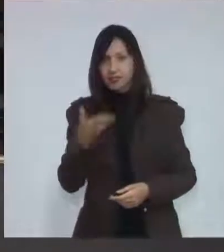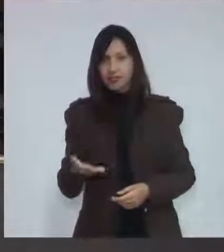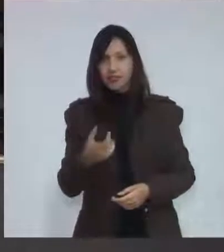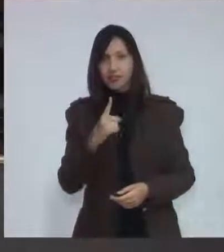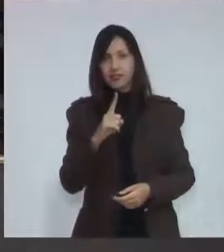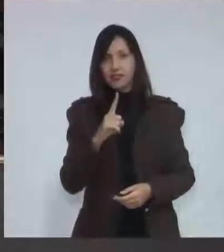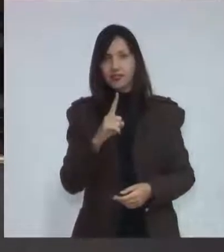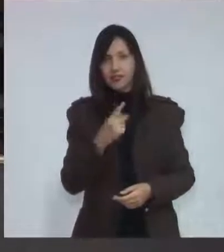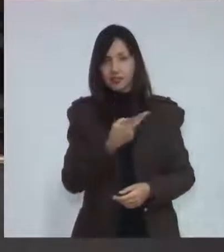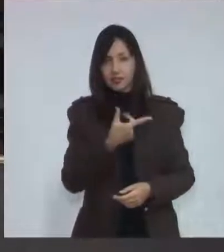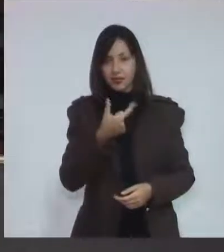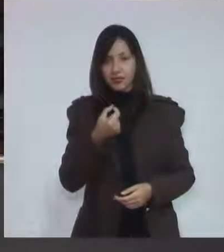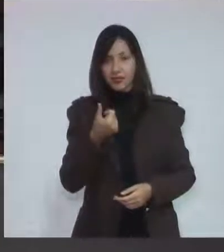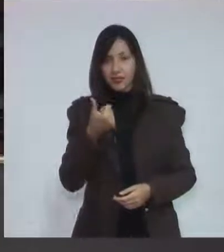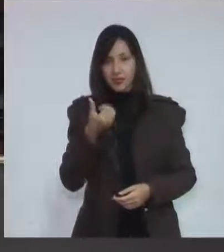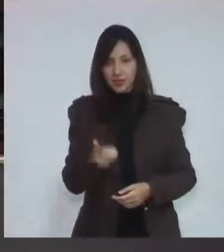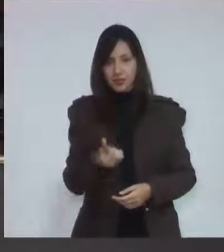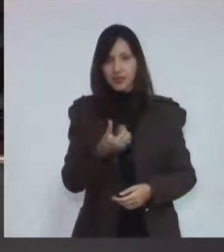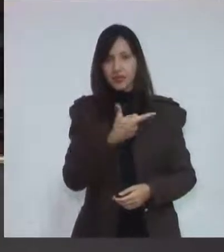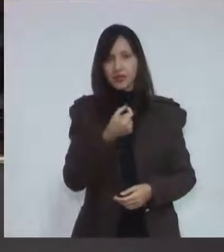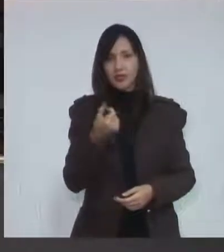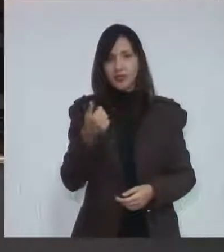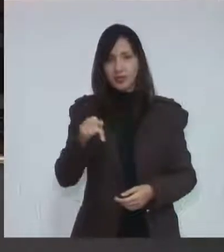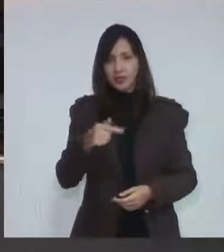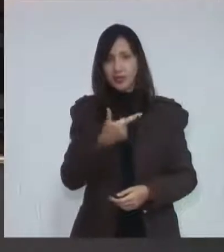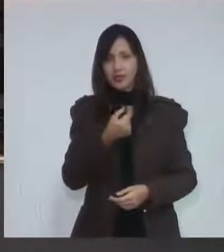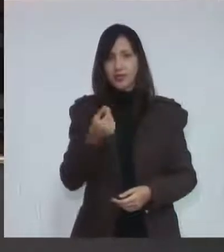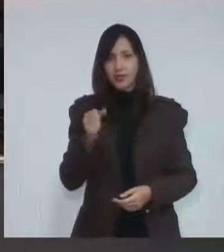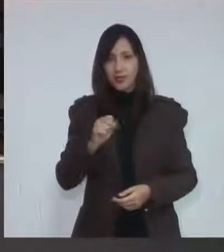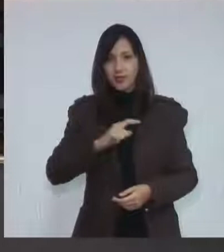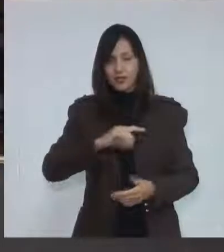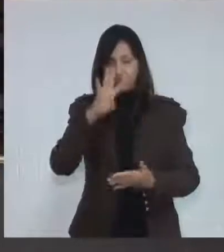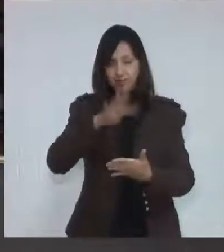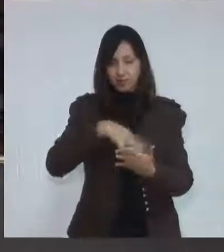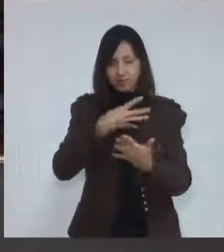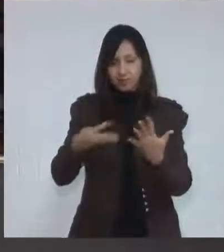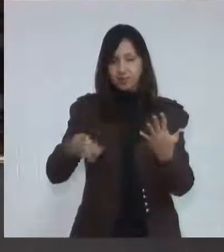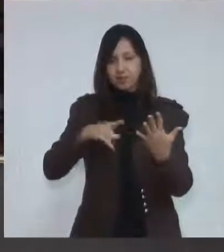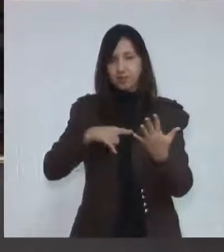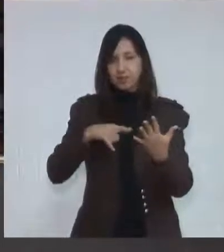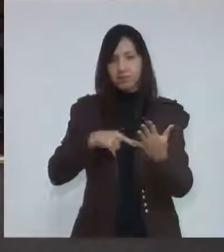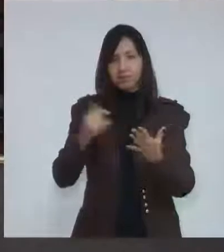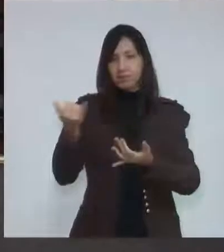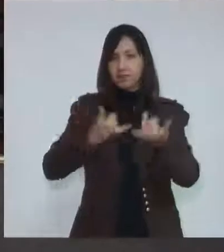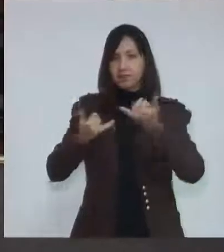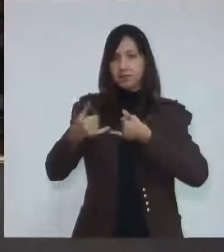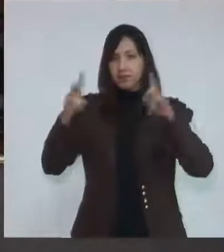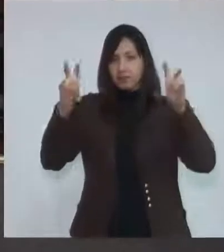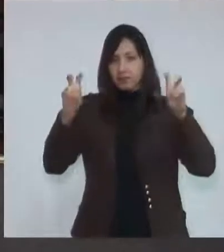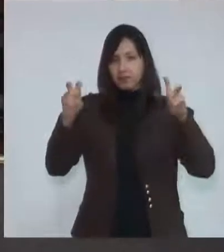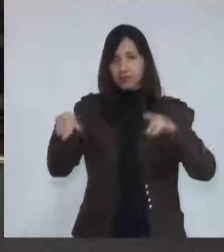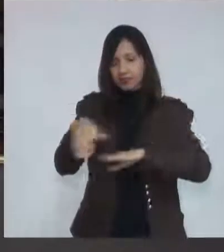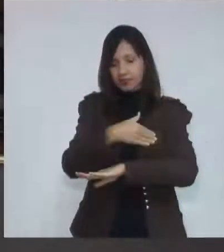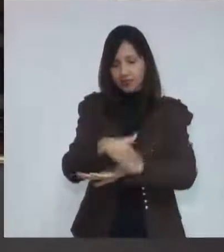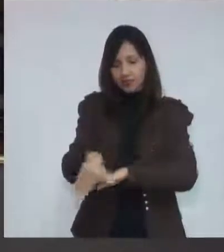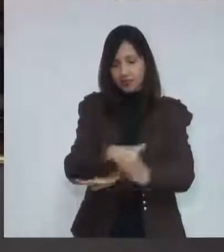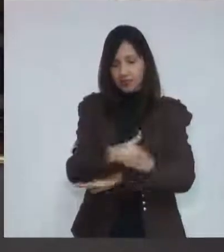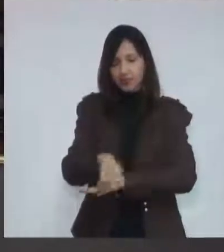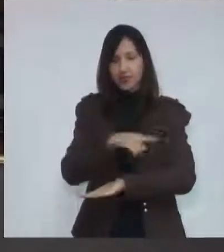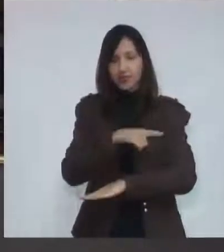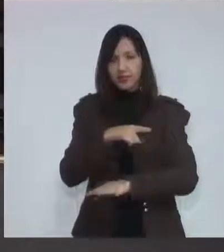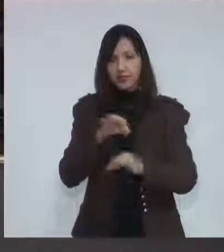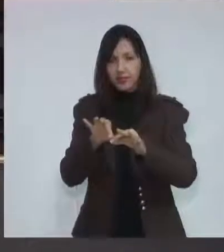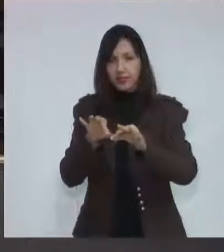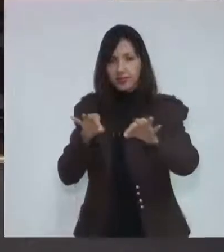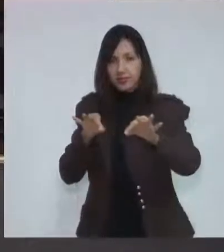18. 2. Enviar detalhado em planilha de Excel ou qualquer outro tipo de arquivo que se informe os endereços, a